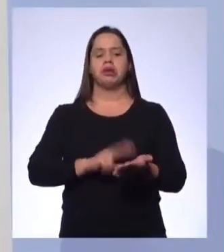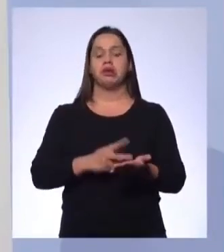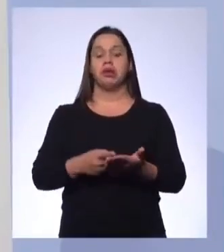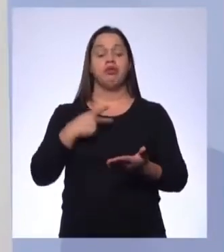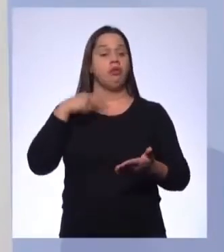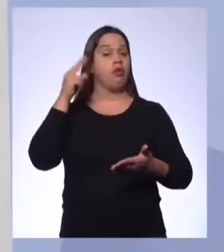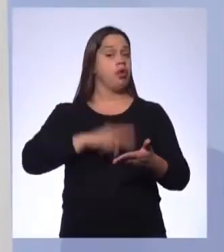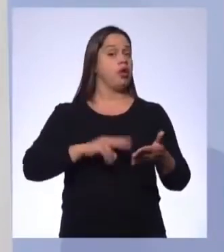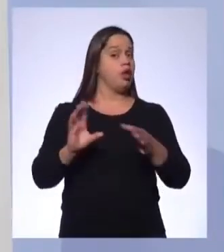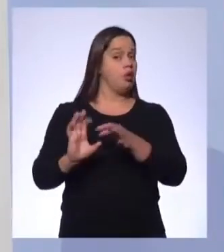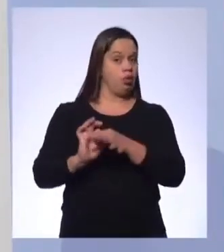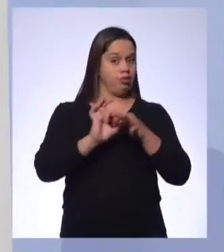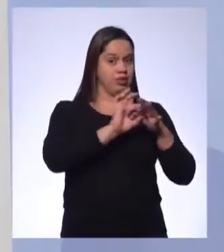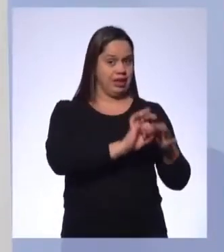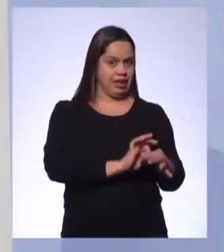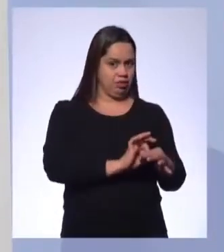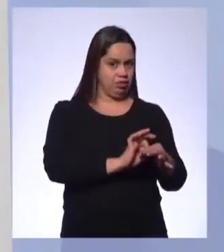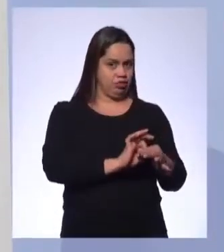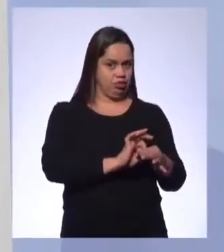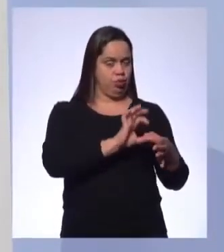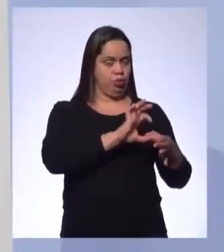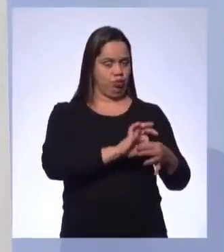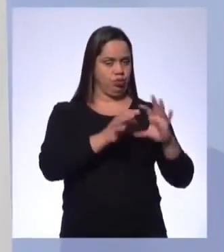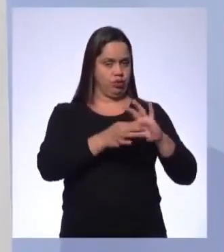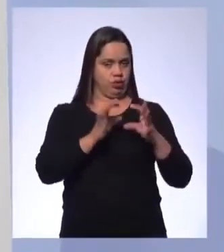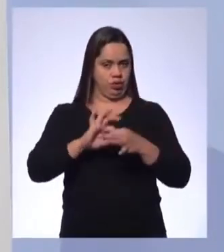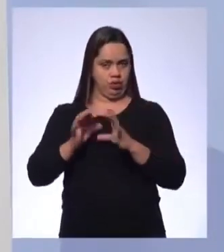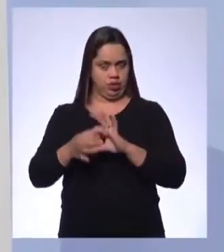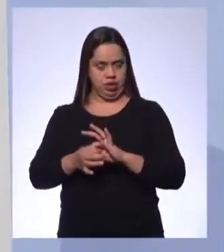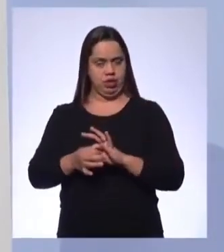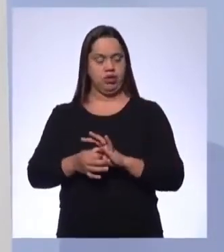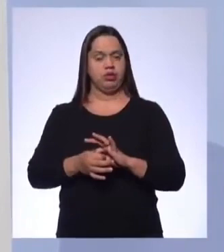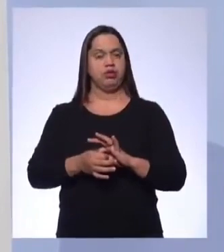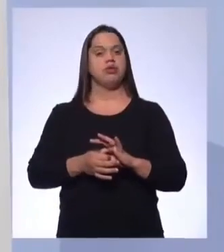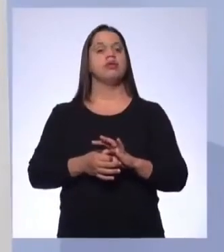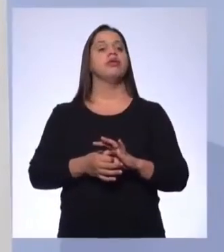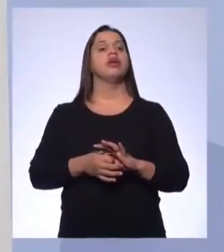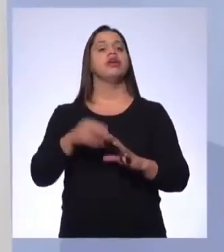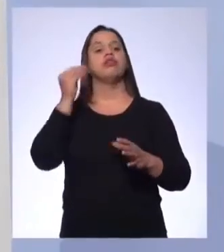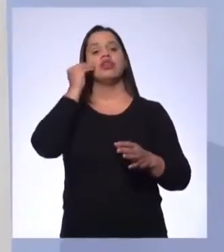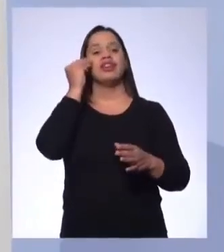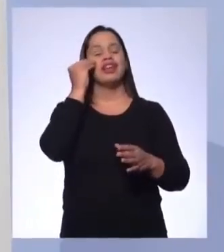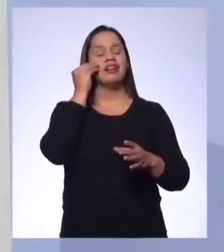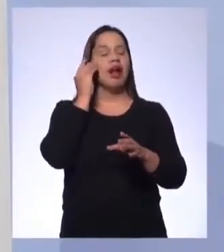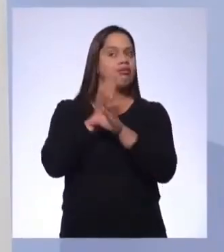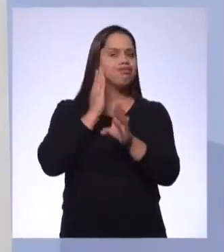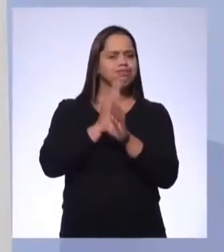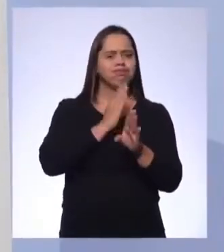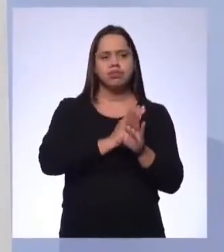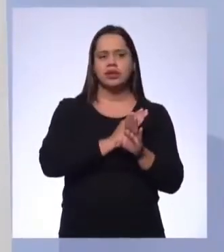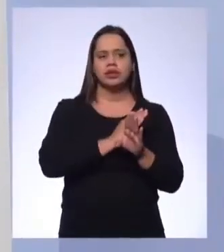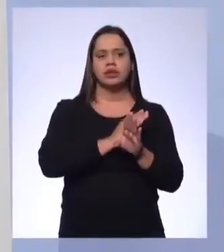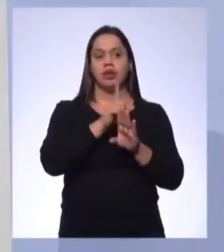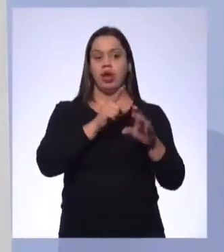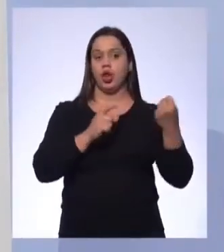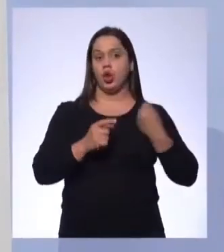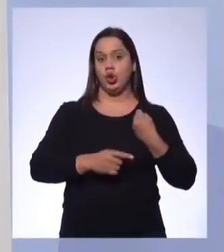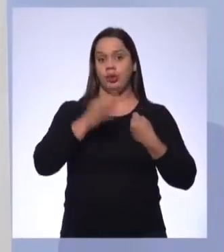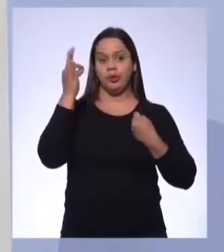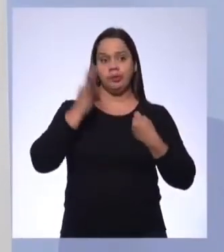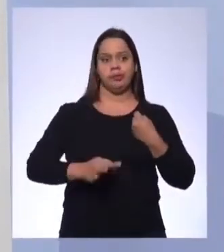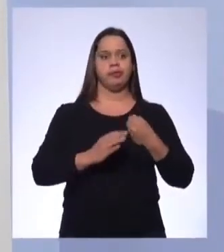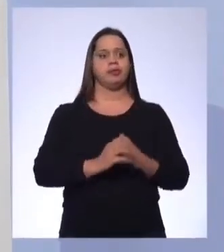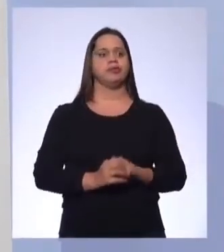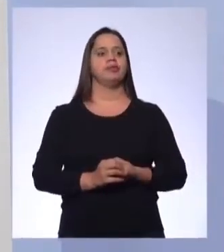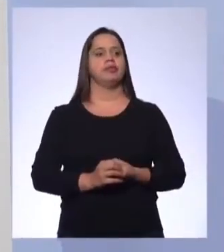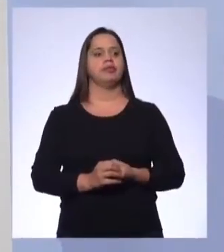o contexto e vou tentar decifrar. Ó, cognato, exact number, número exato. Death,